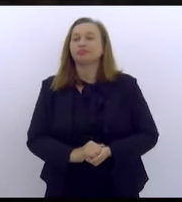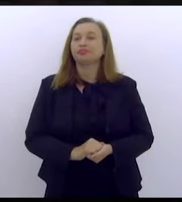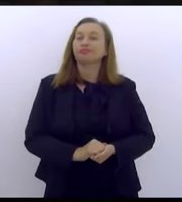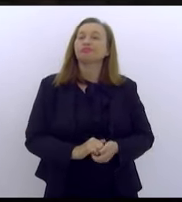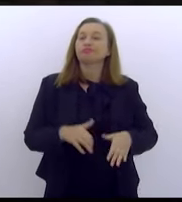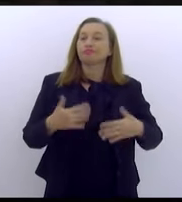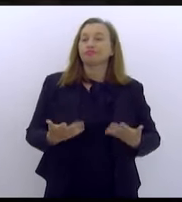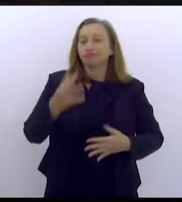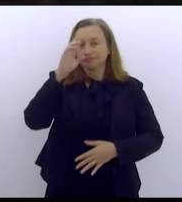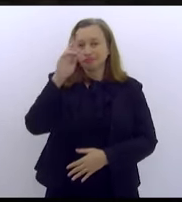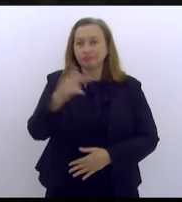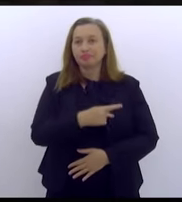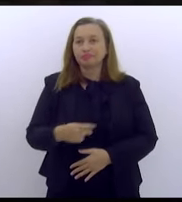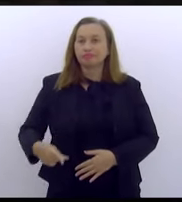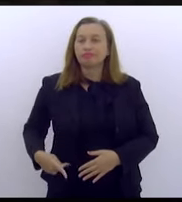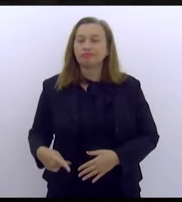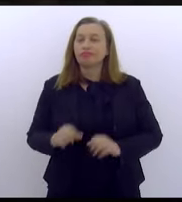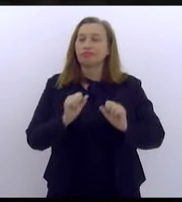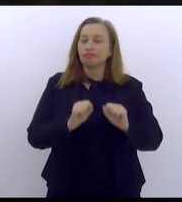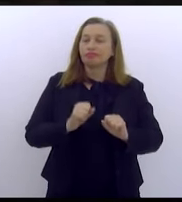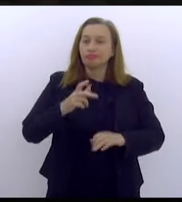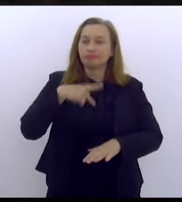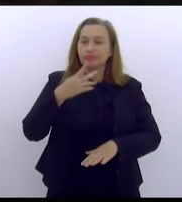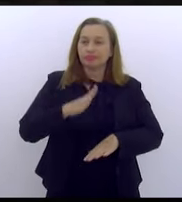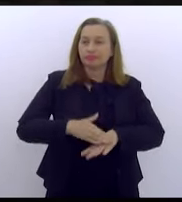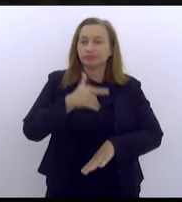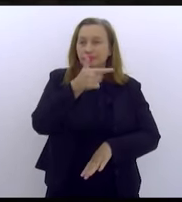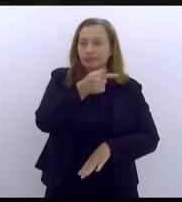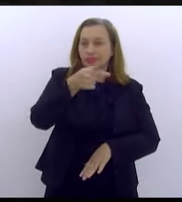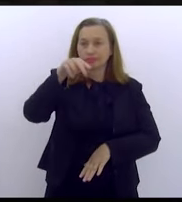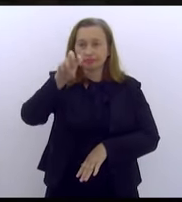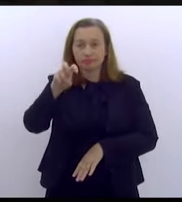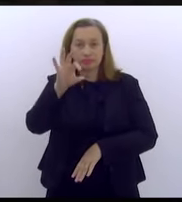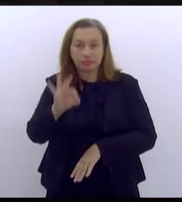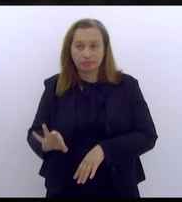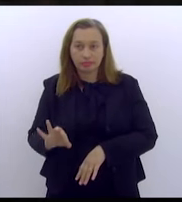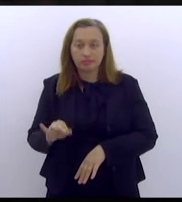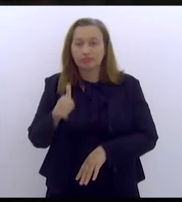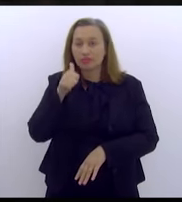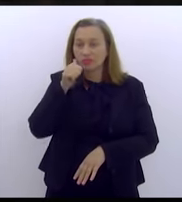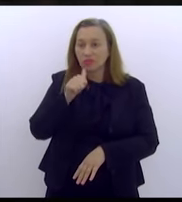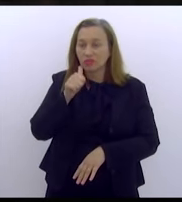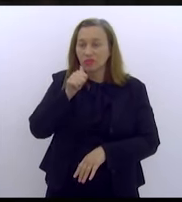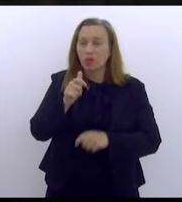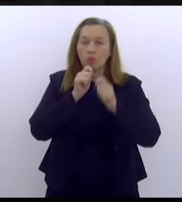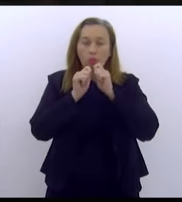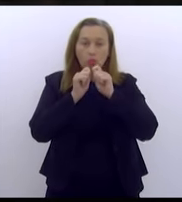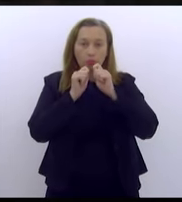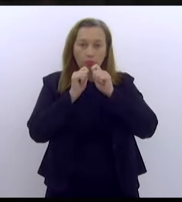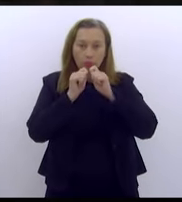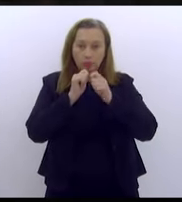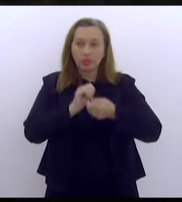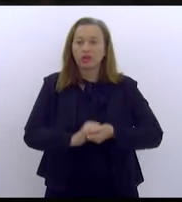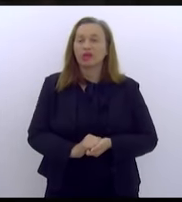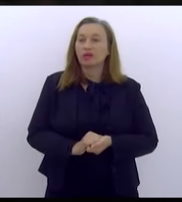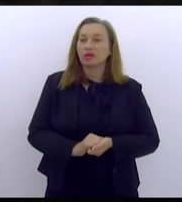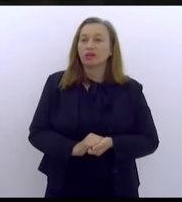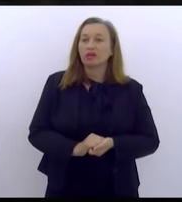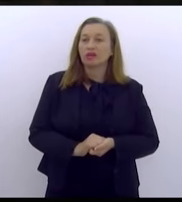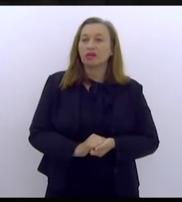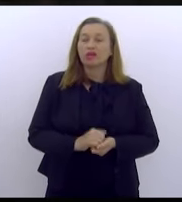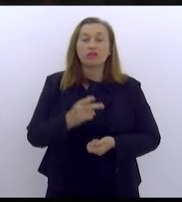senhor presidente, a gente pode notar que mais de 75% das mulheres entrevistadas falaram